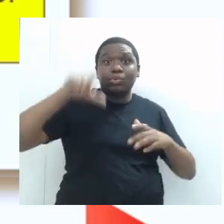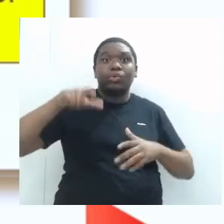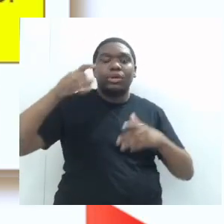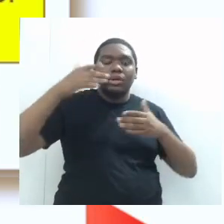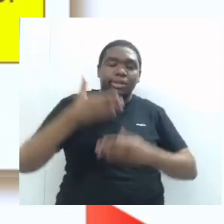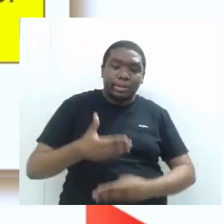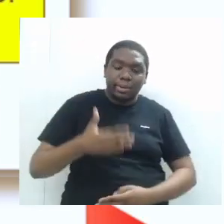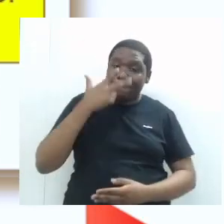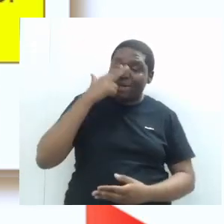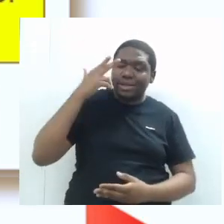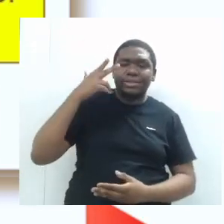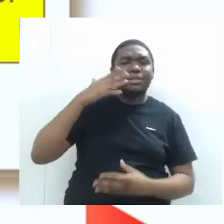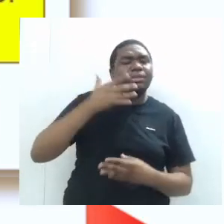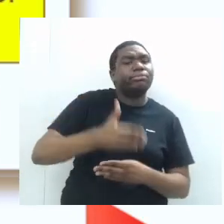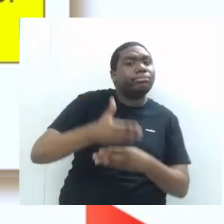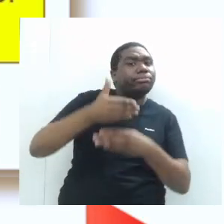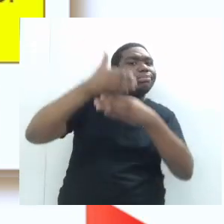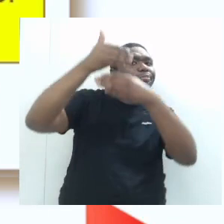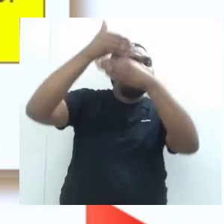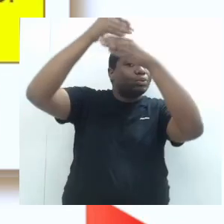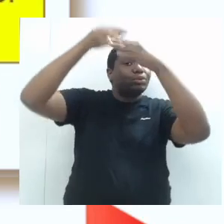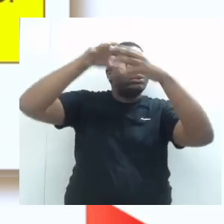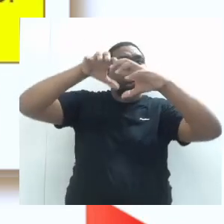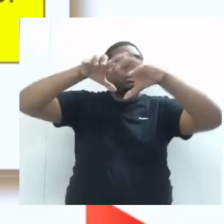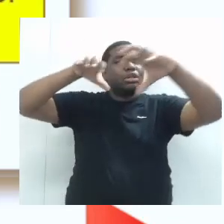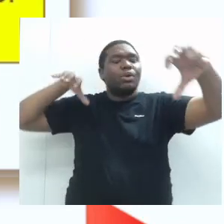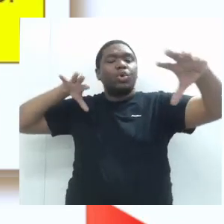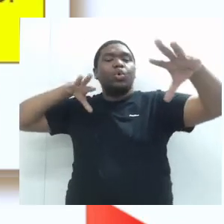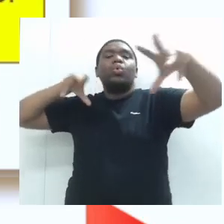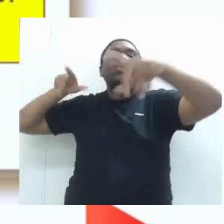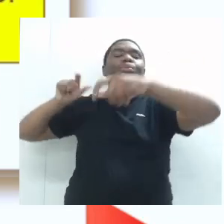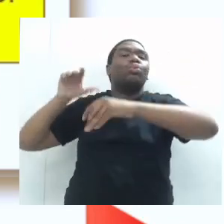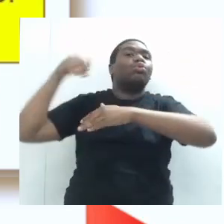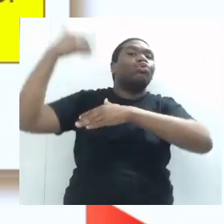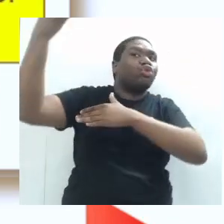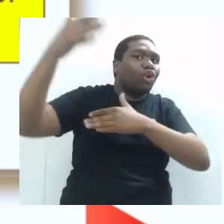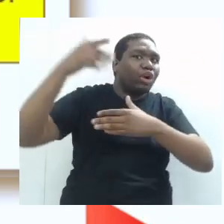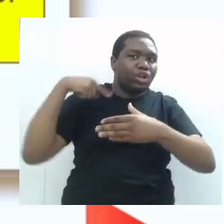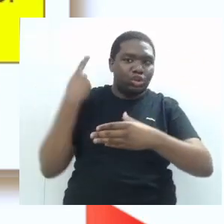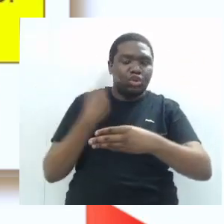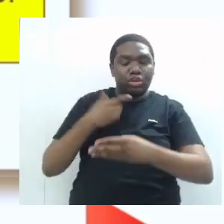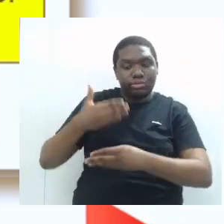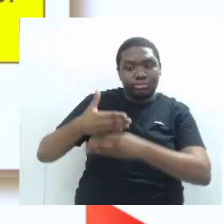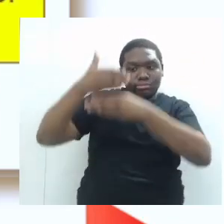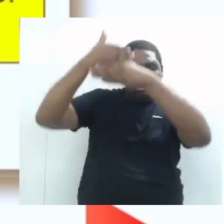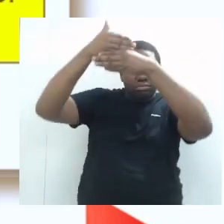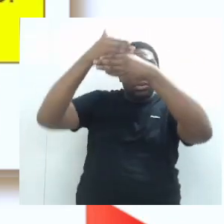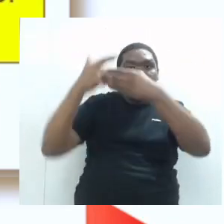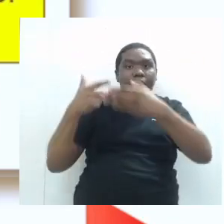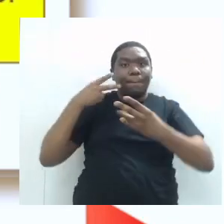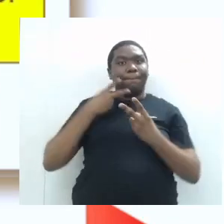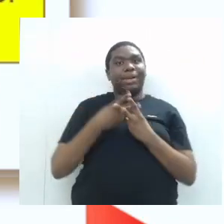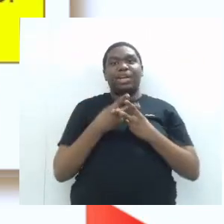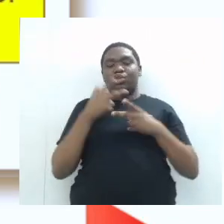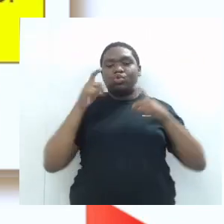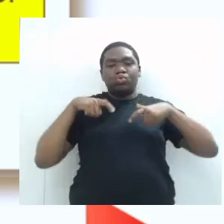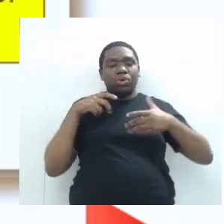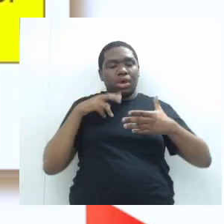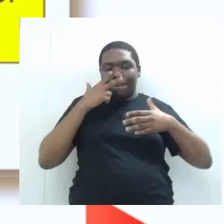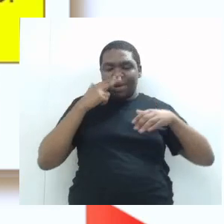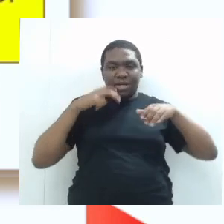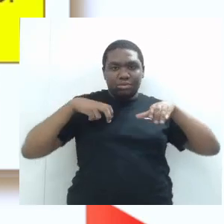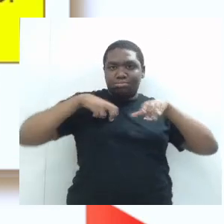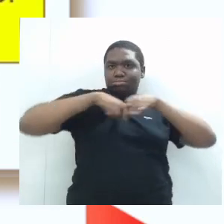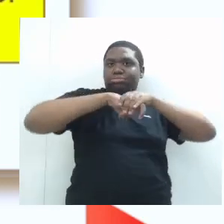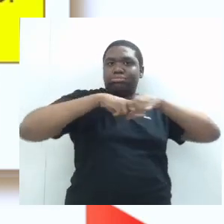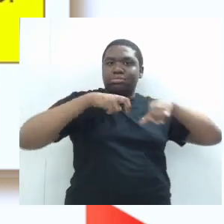separando um mundo externo e uma caverna. Na caverna existe uma fresta, certo? Por